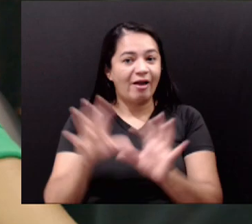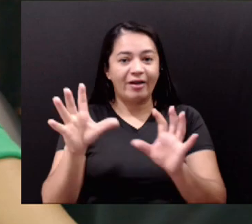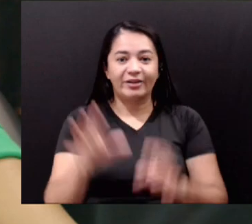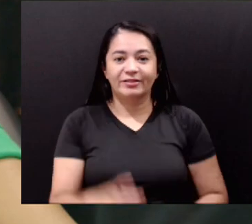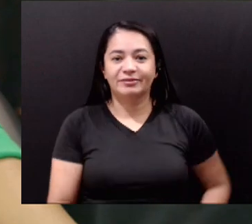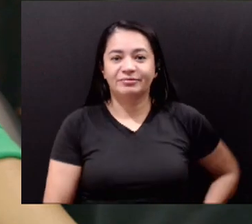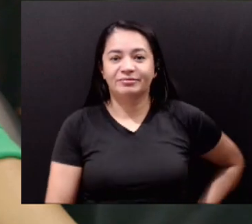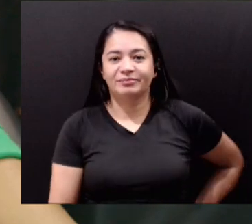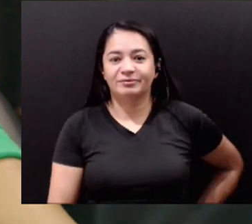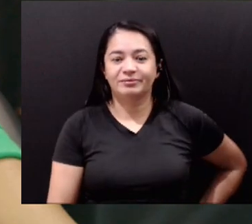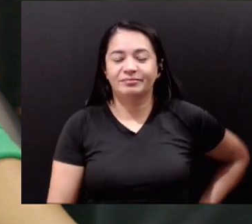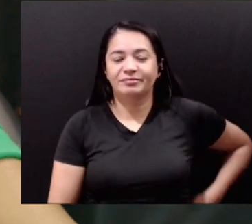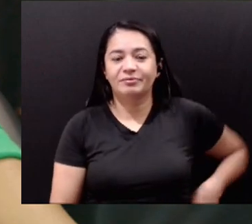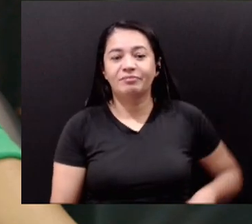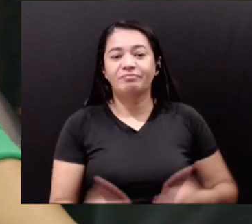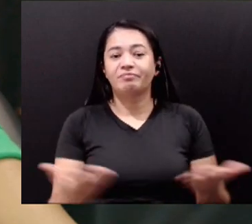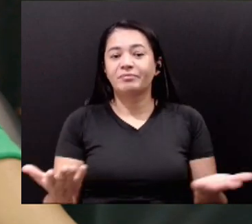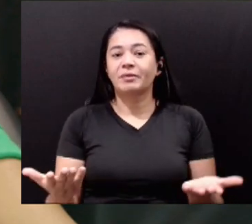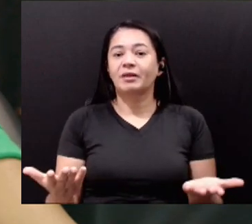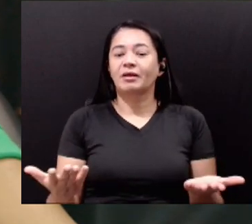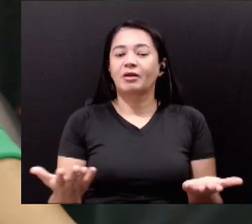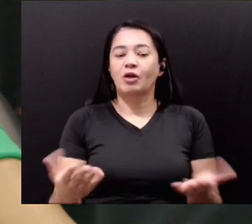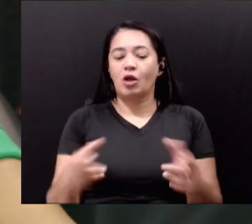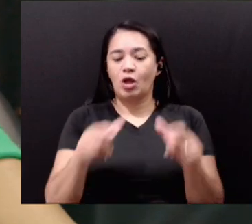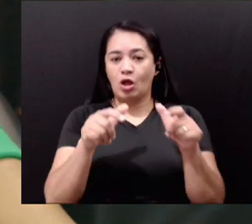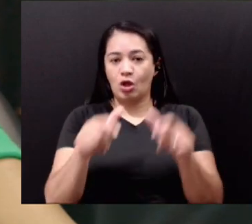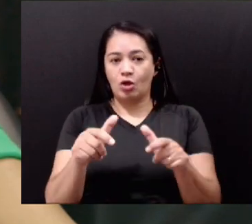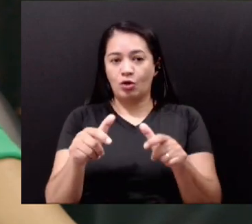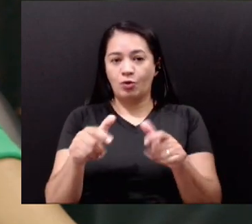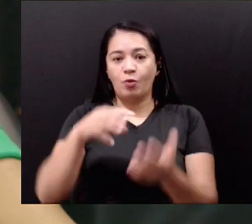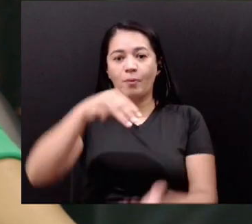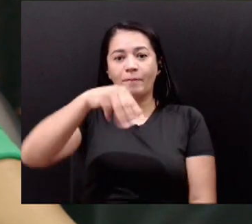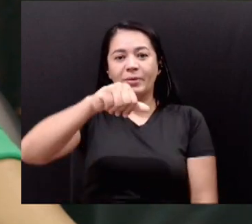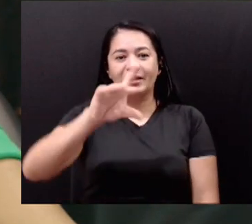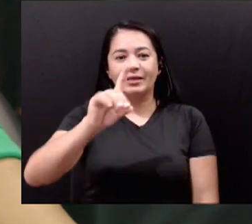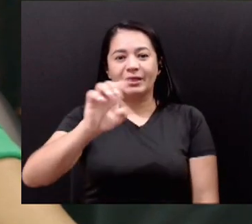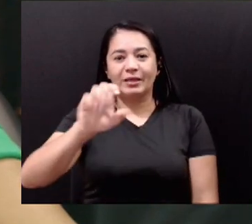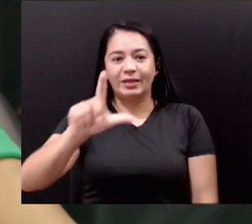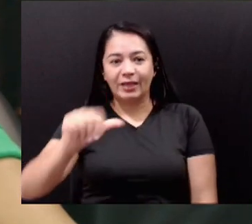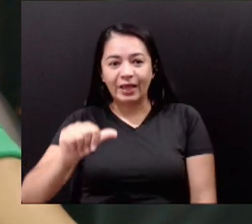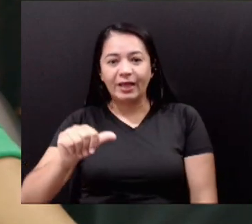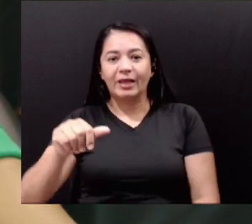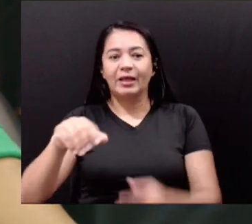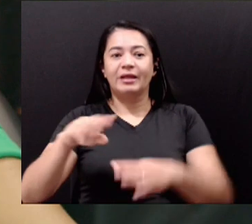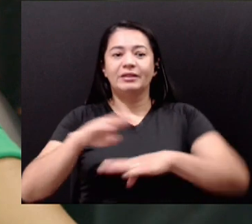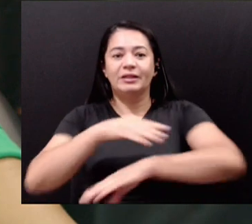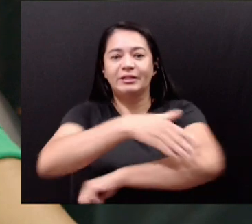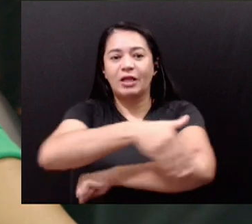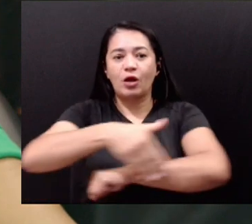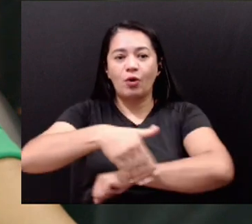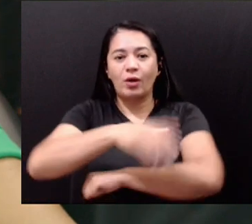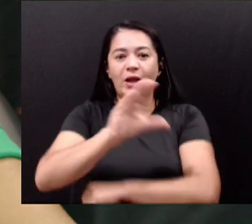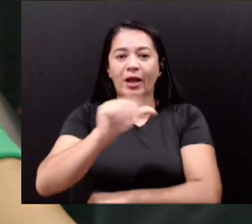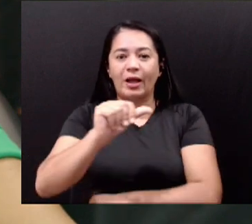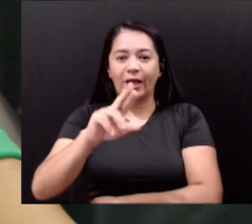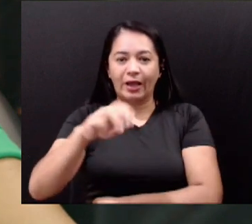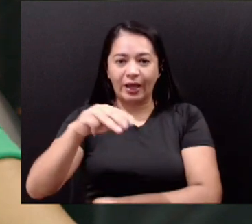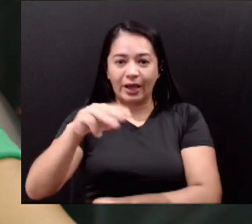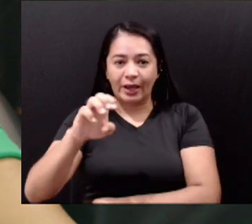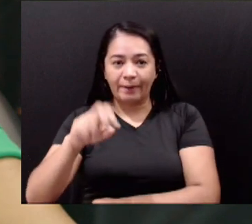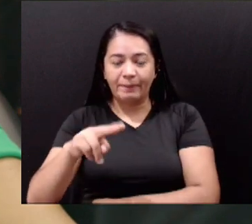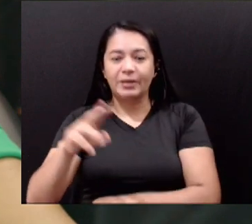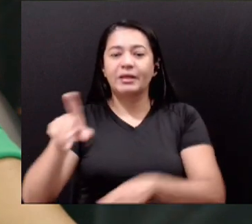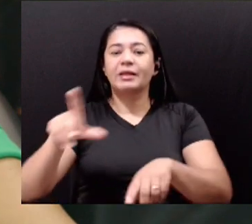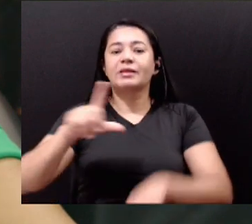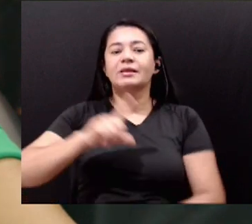Mandela, localizado na rua Carmen de Ângeles Nicolete, no DIC 5, conta com 119 vagas para os cursos